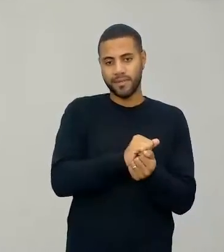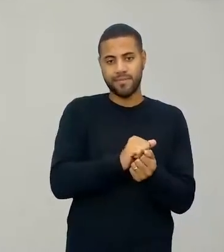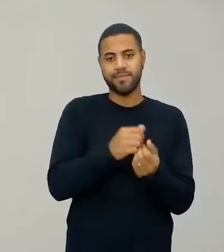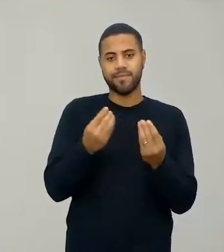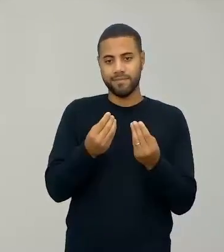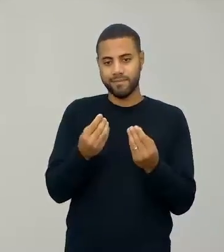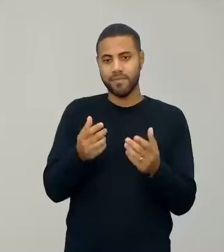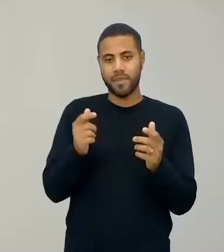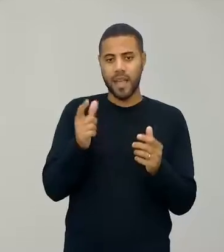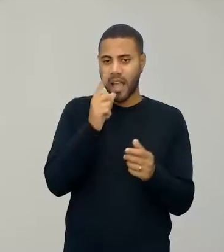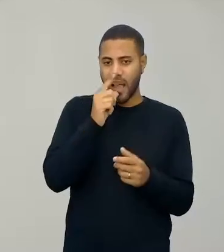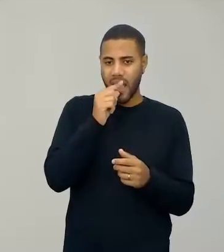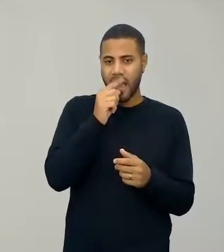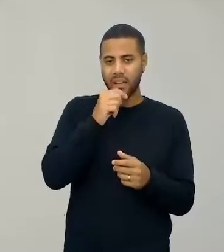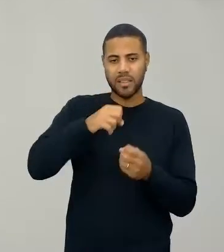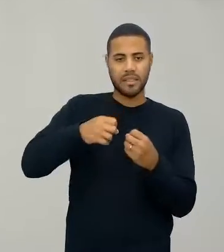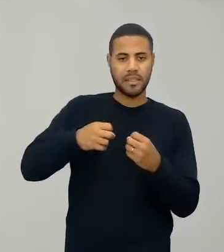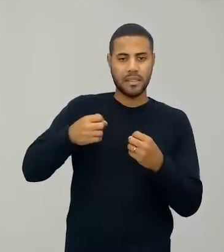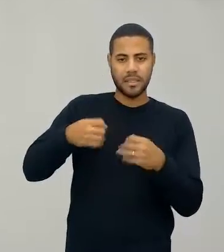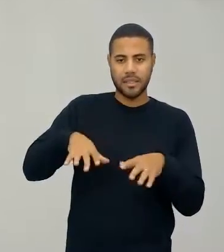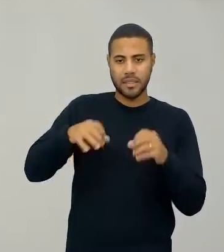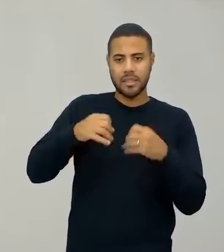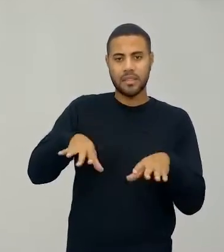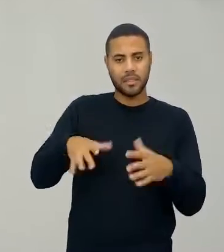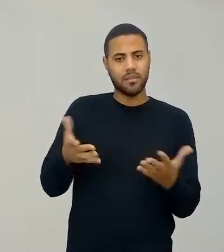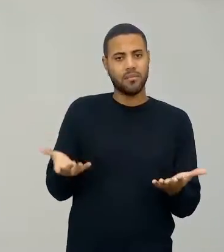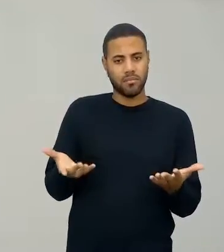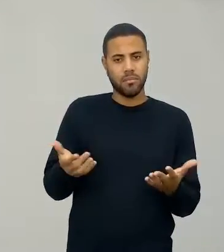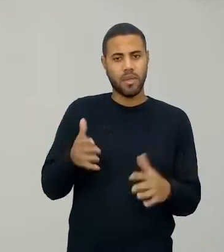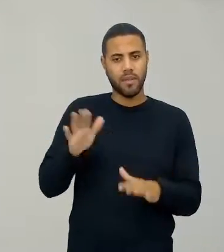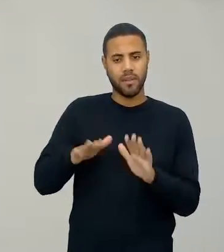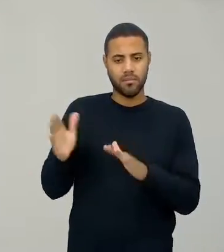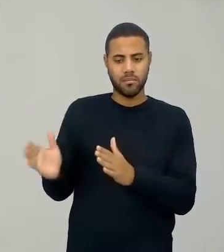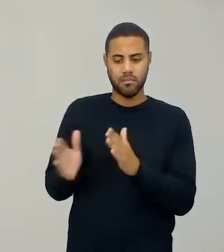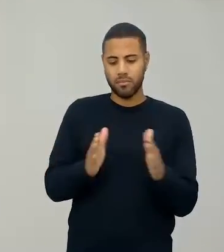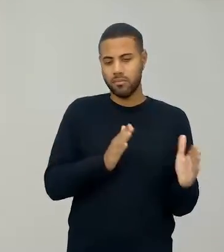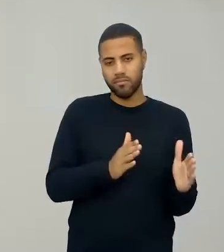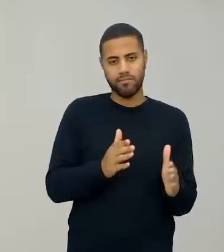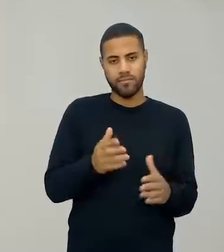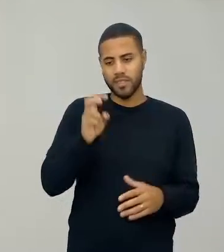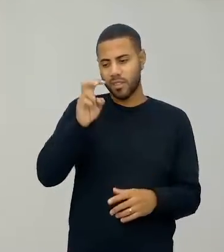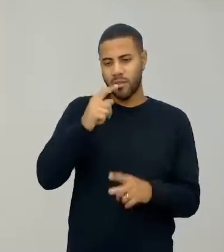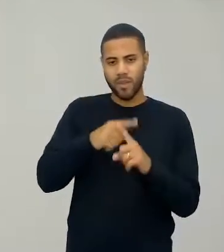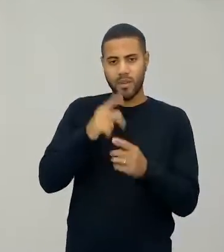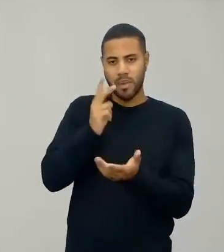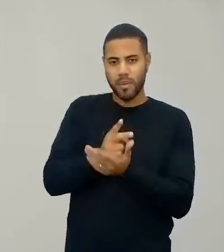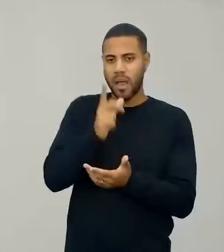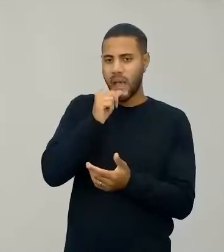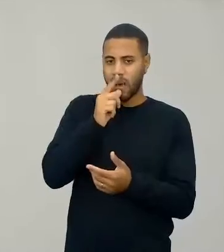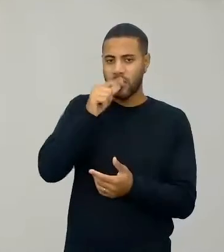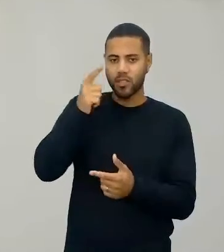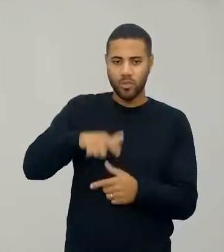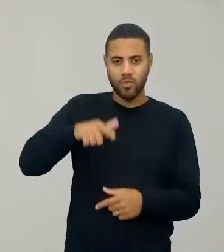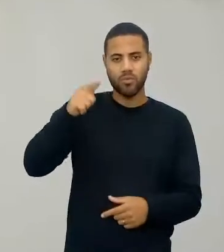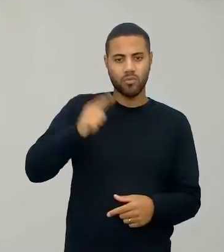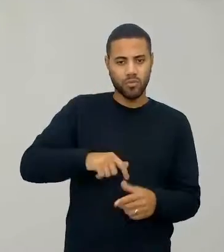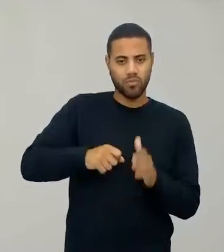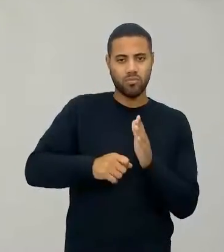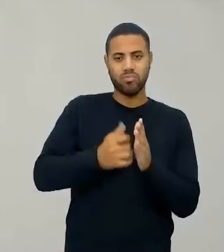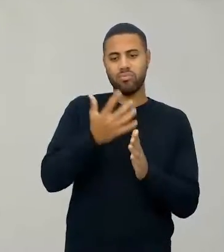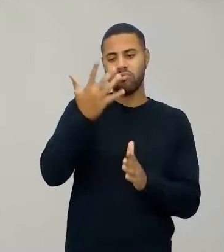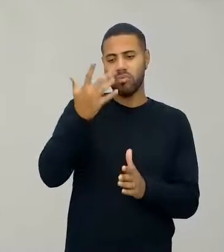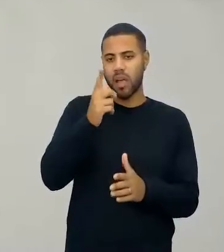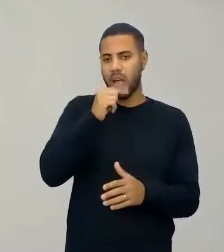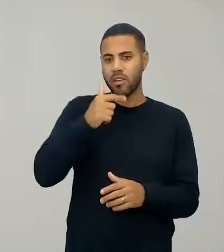é muita água que é utilizada. Então, existem processos que reutilizam até 5 vezes a mesma água, né? Não precisa usar